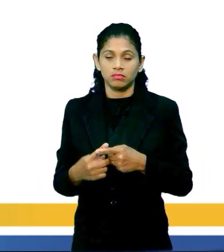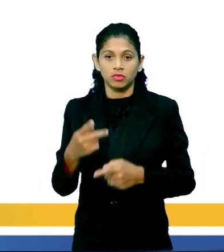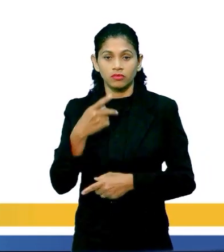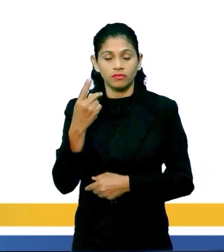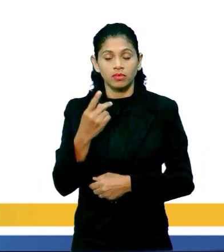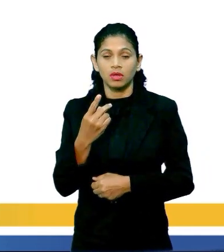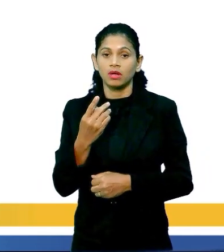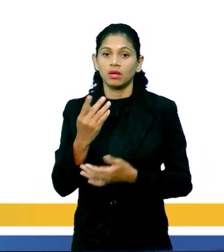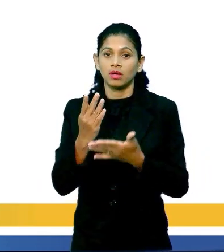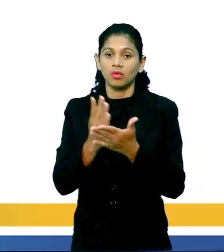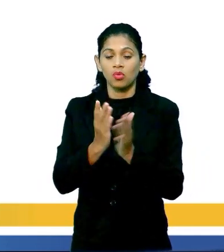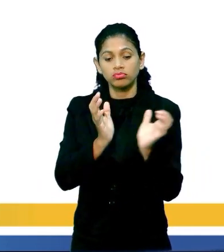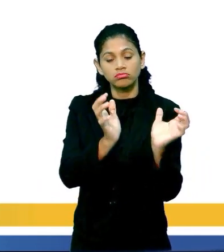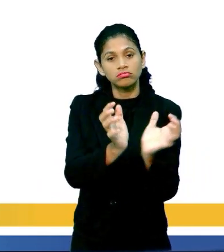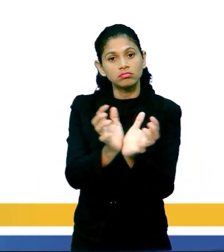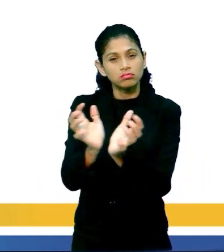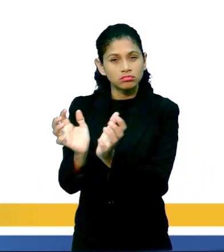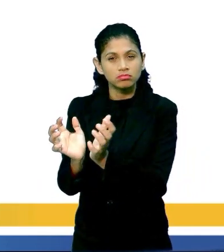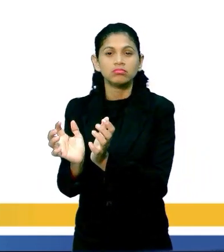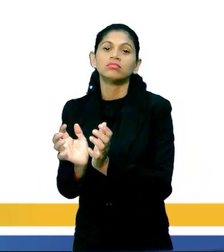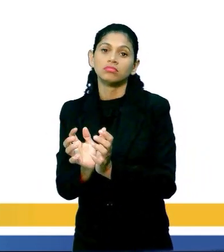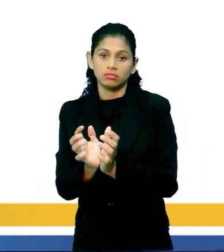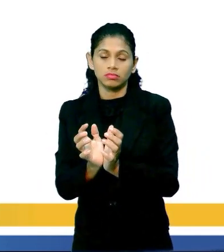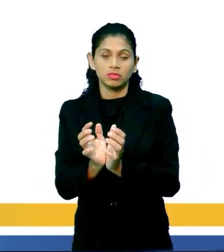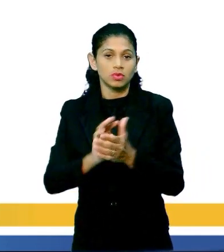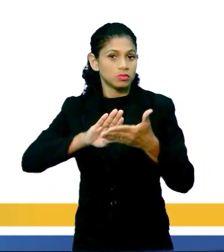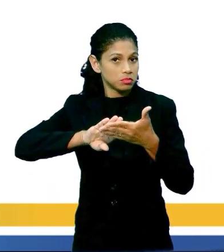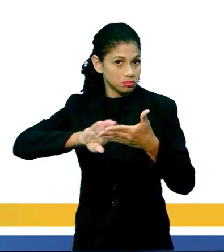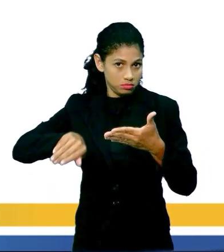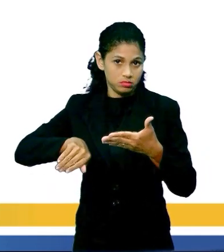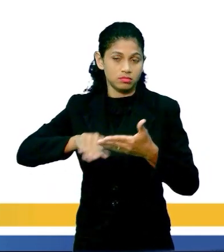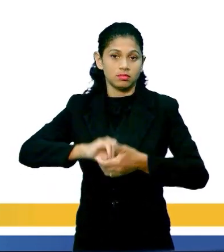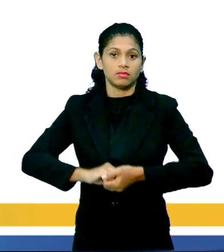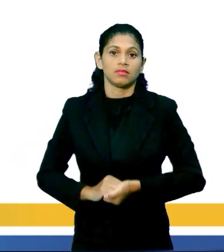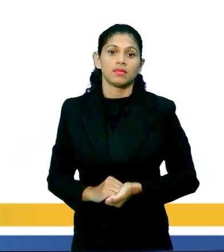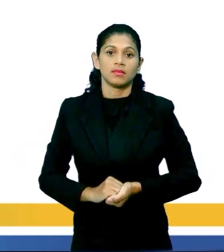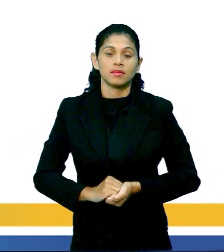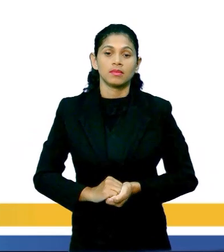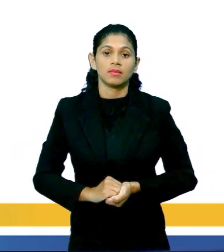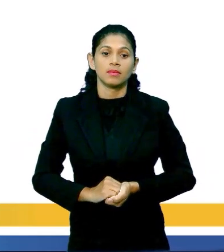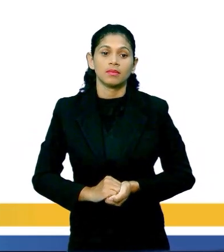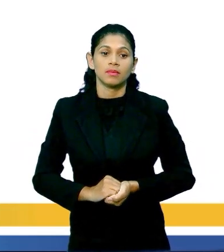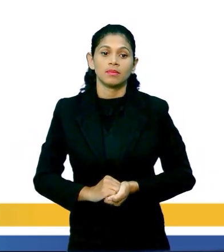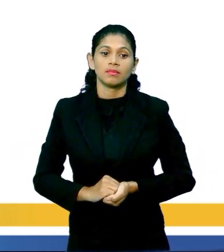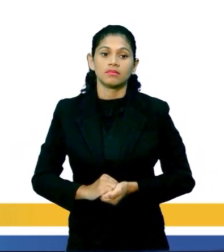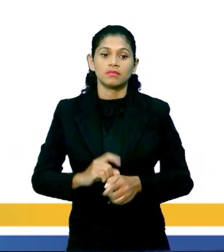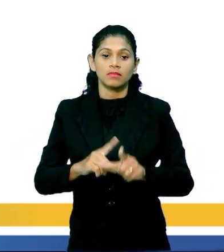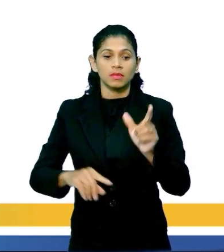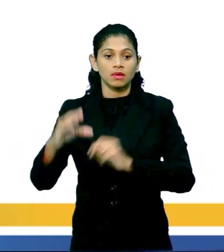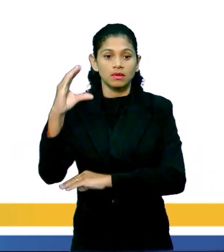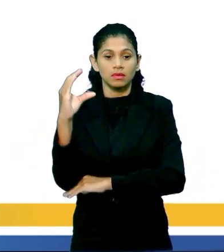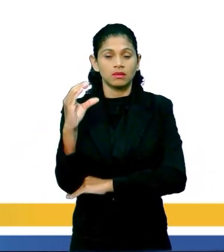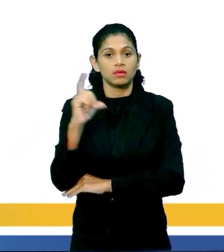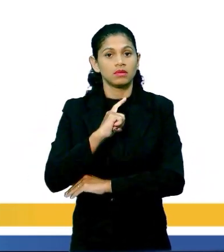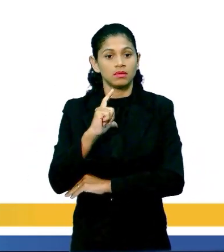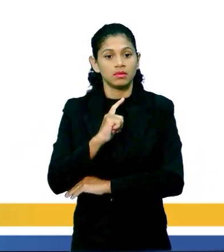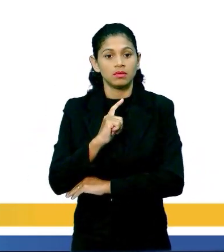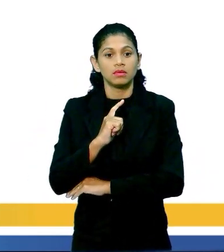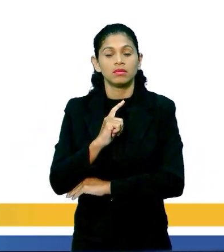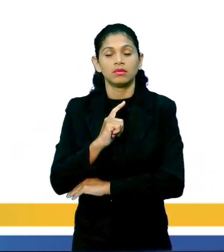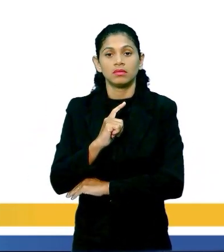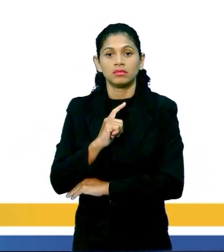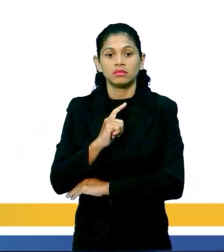grupos no texto, então você já pode descartar essa alternativa, ok? Na letra C, nós temos